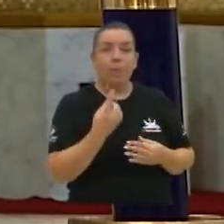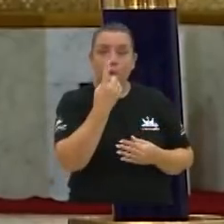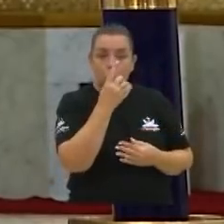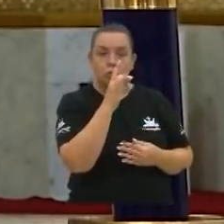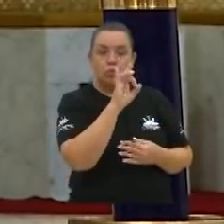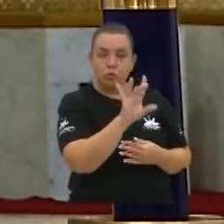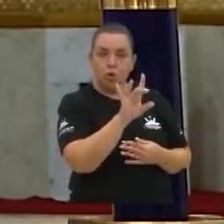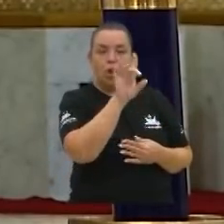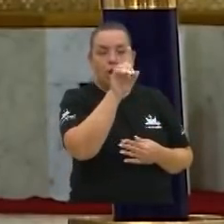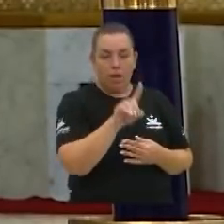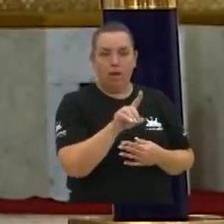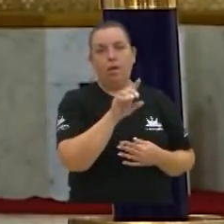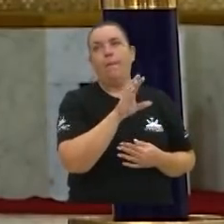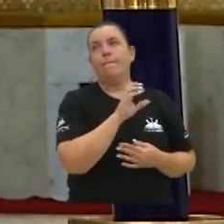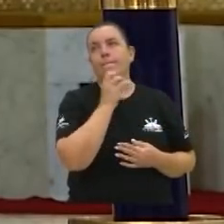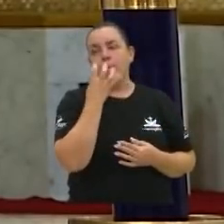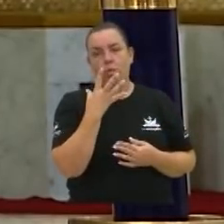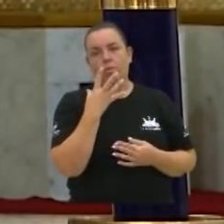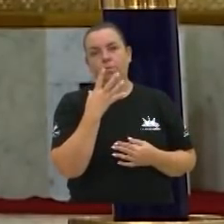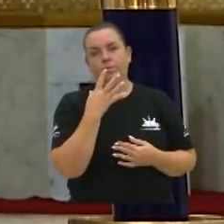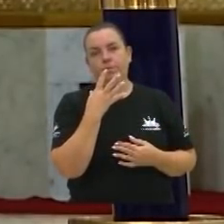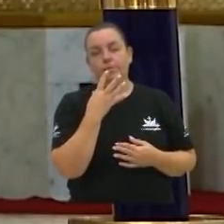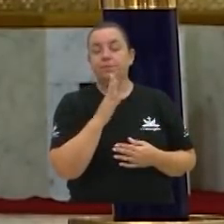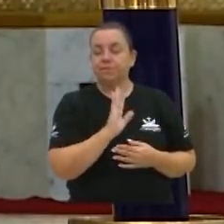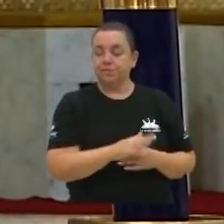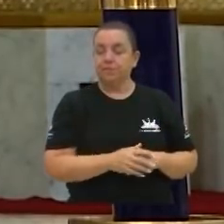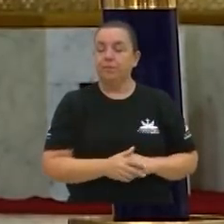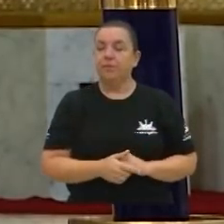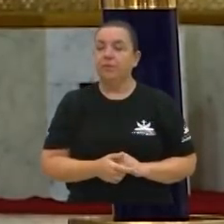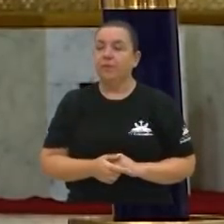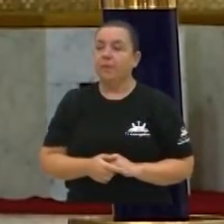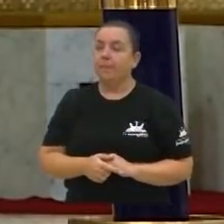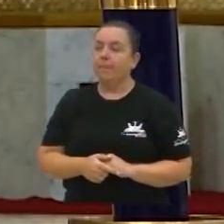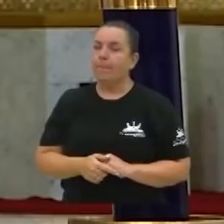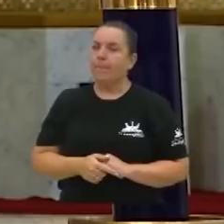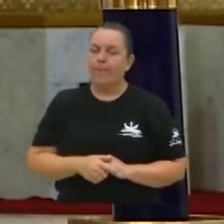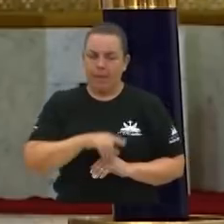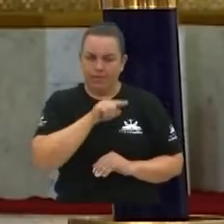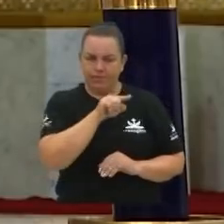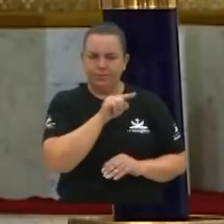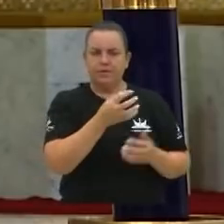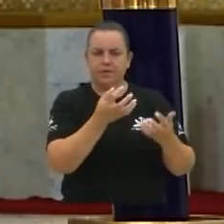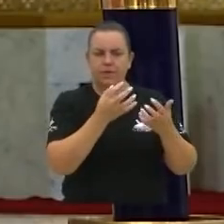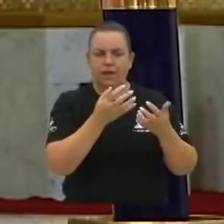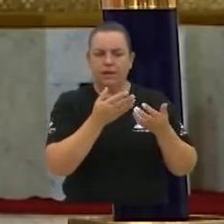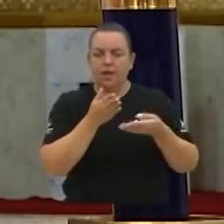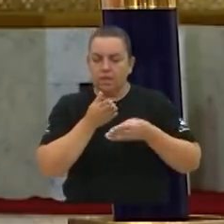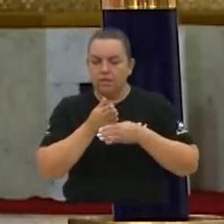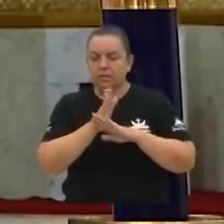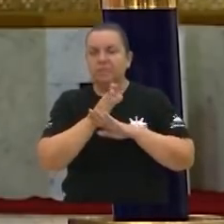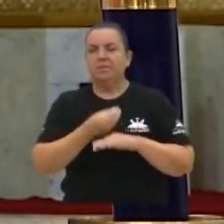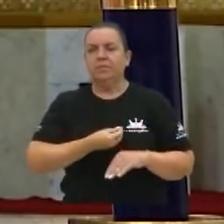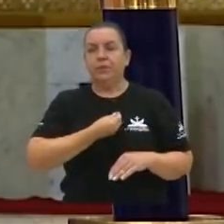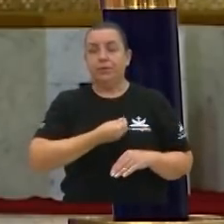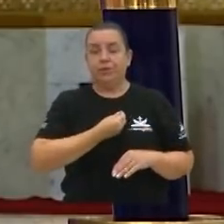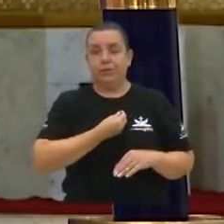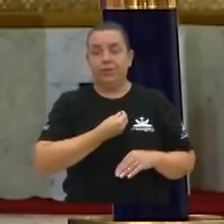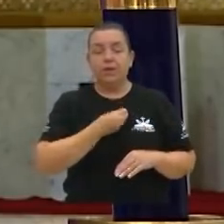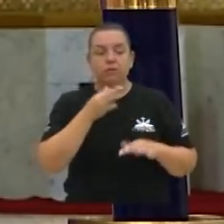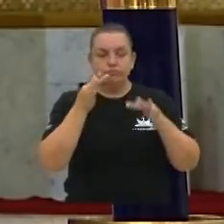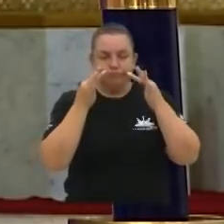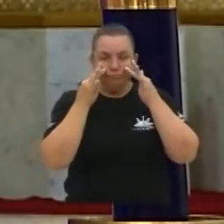só é o bom e se tu queres entrar na vida